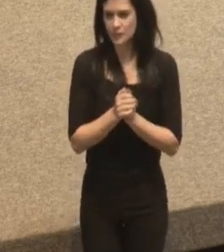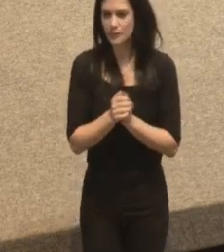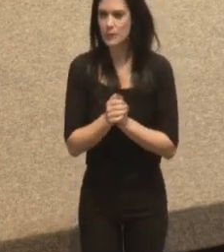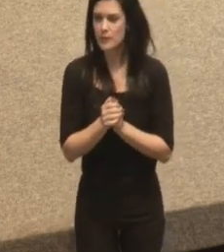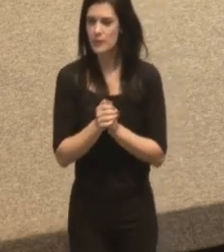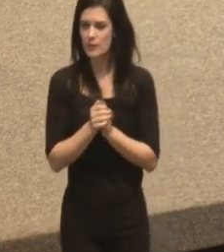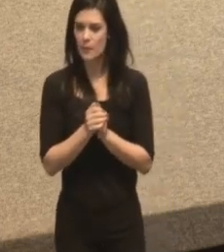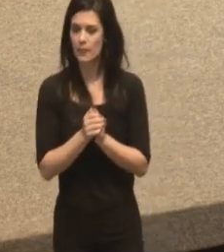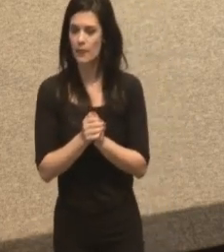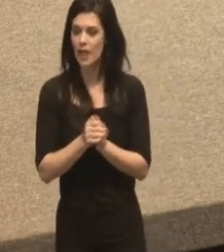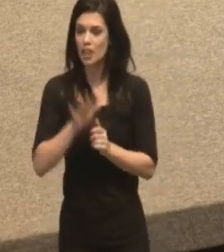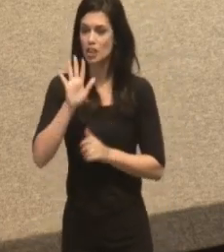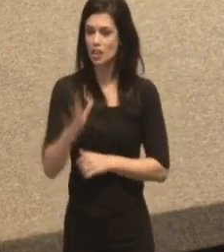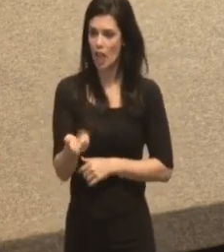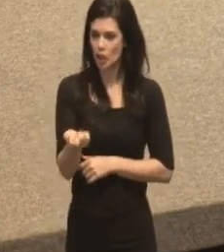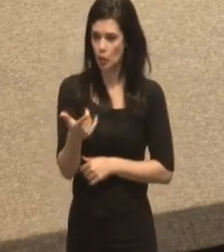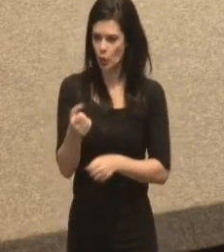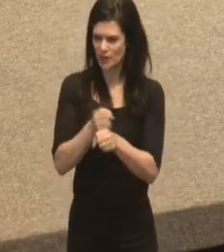pregando.